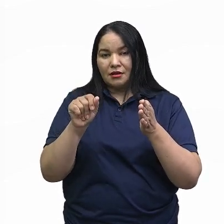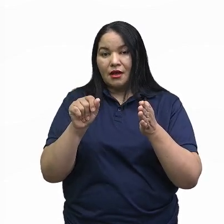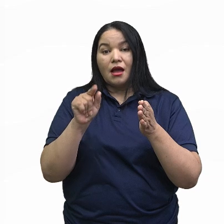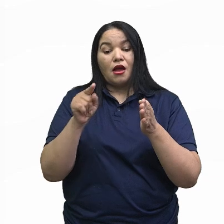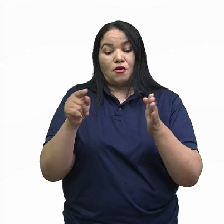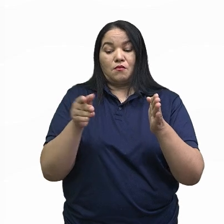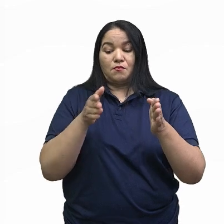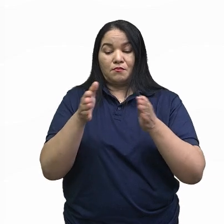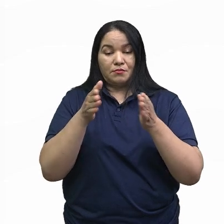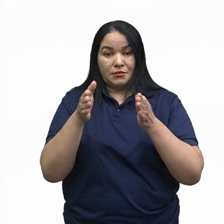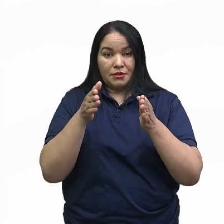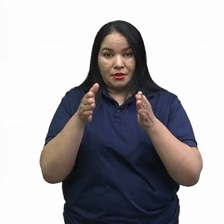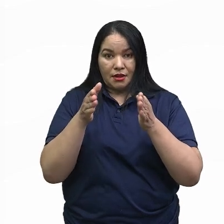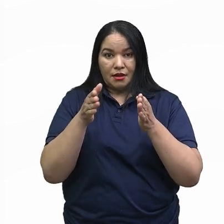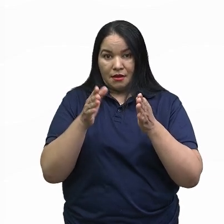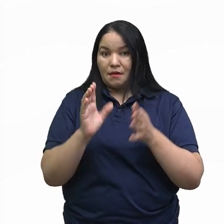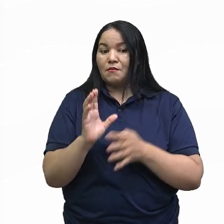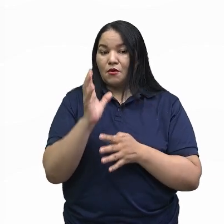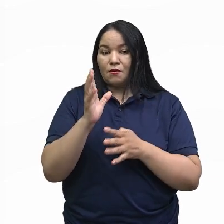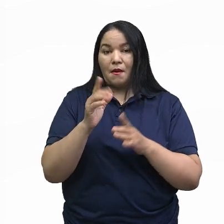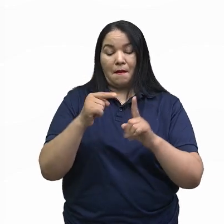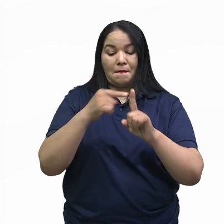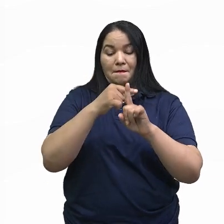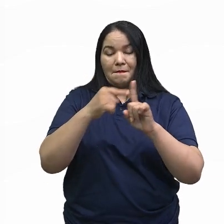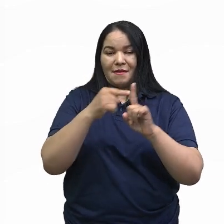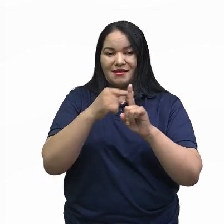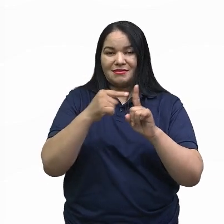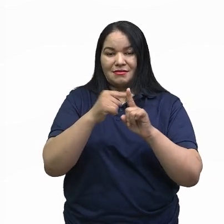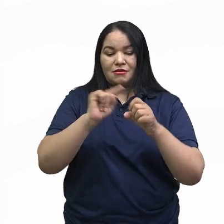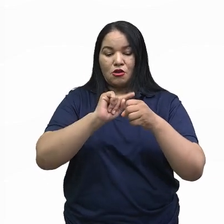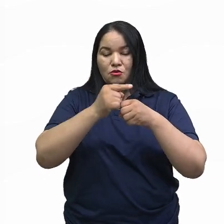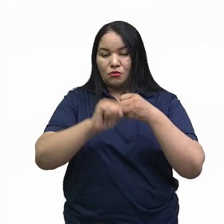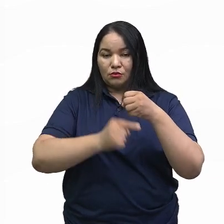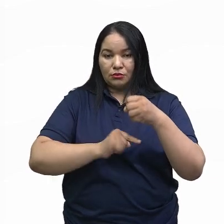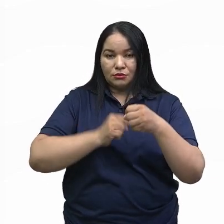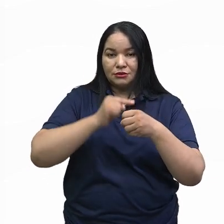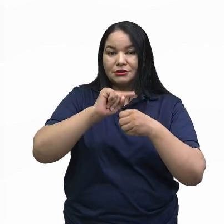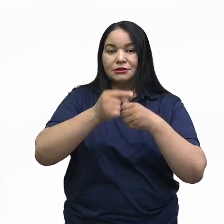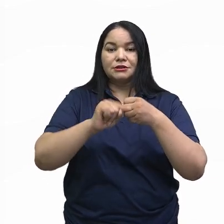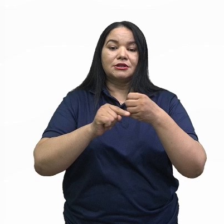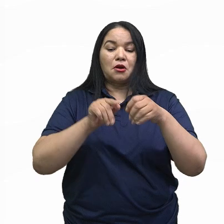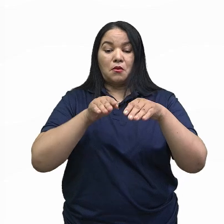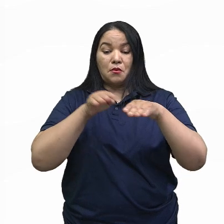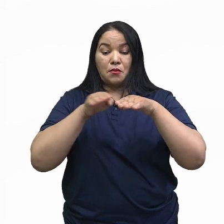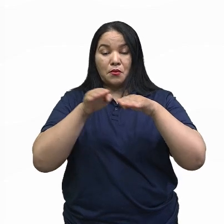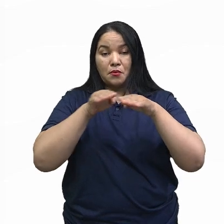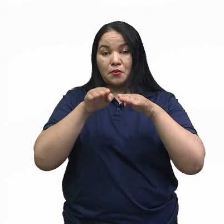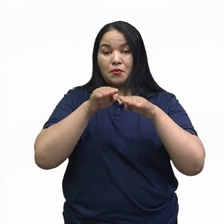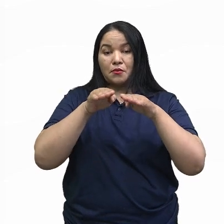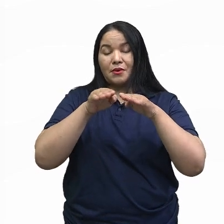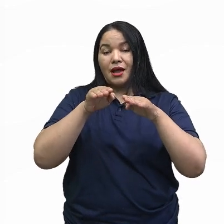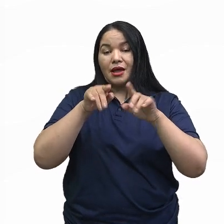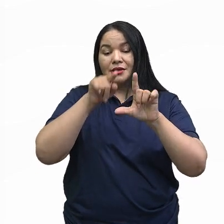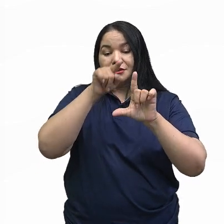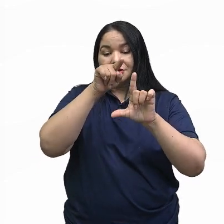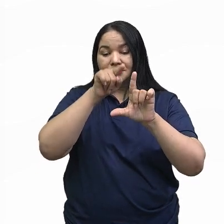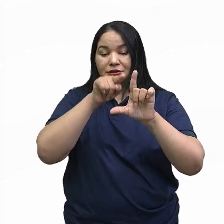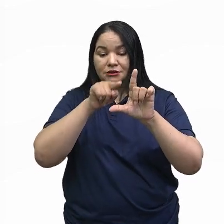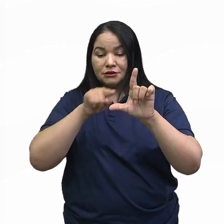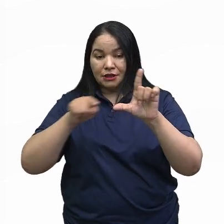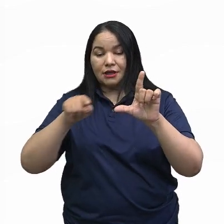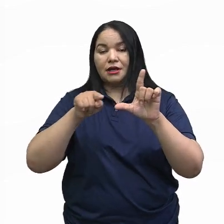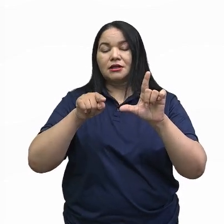leva para metade dos átomos instáveis decaírem, tá? Então,